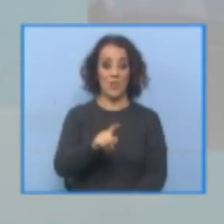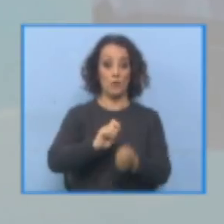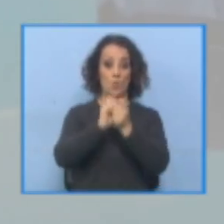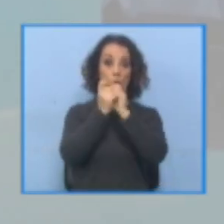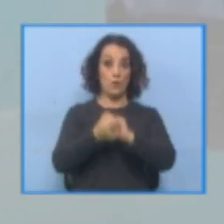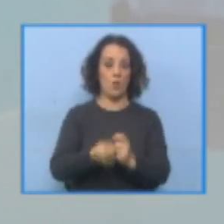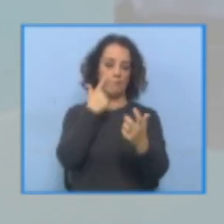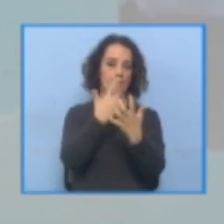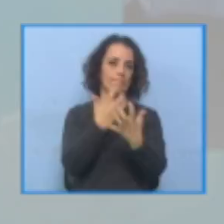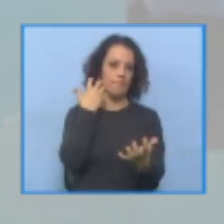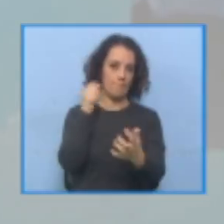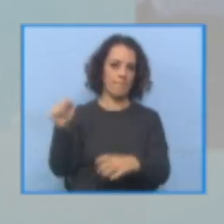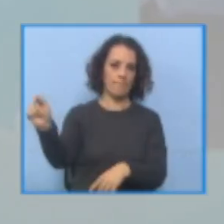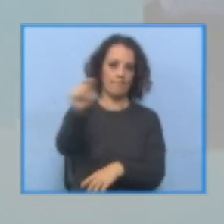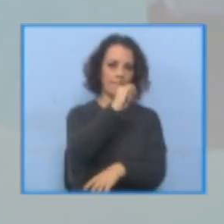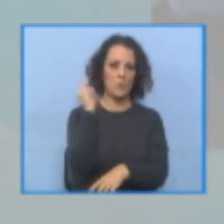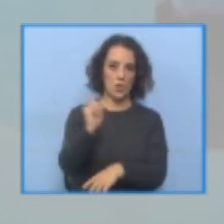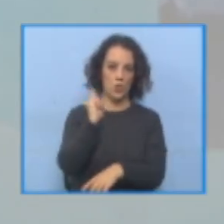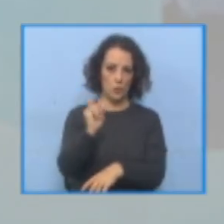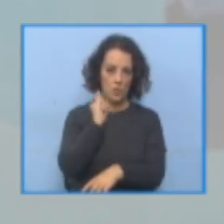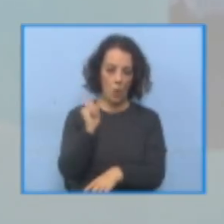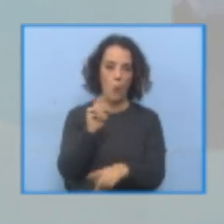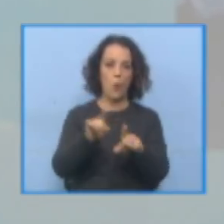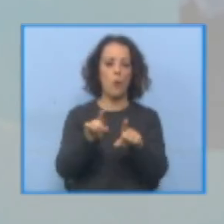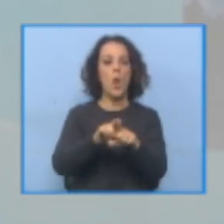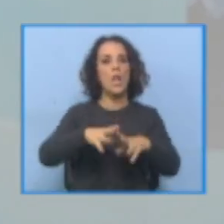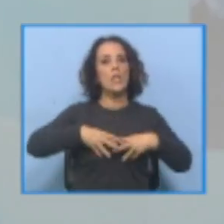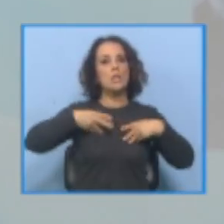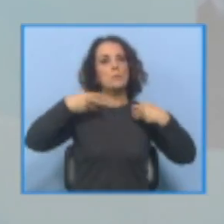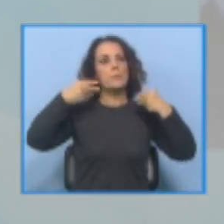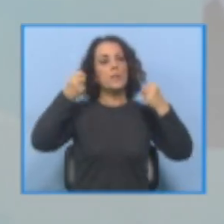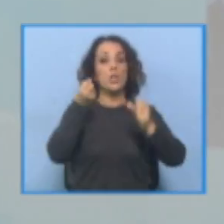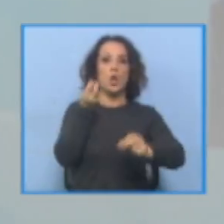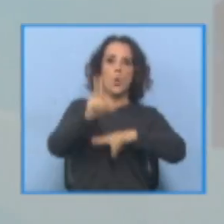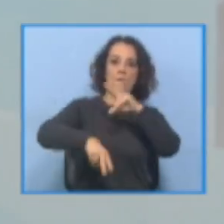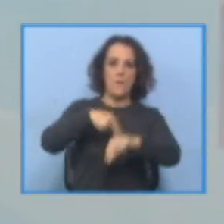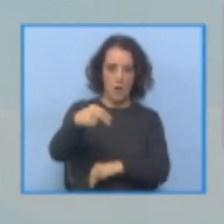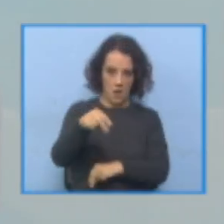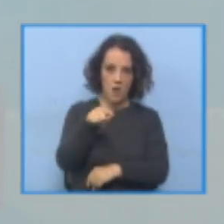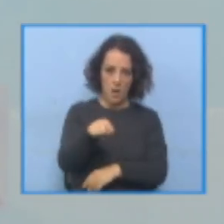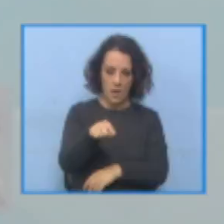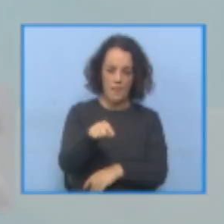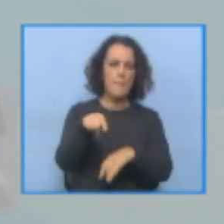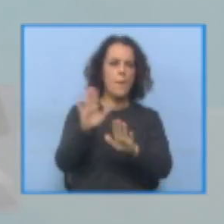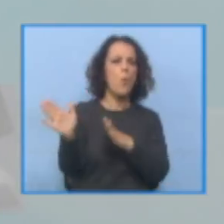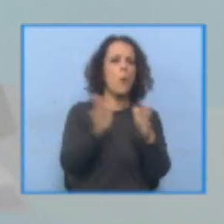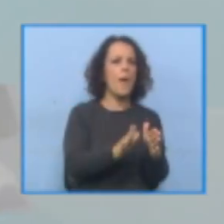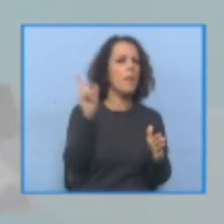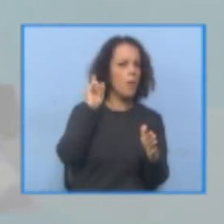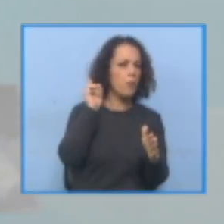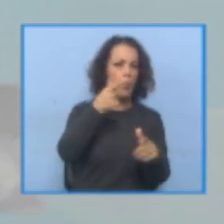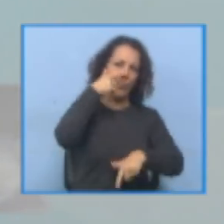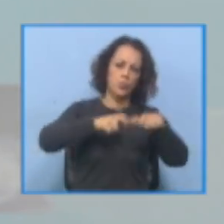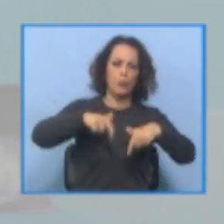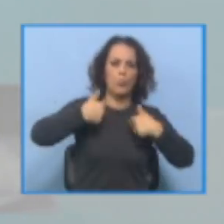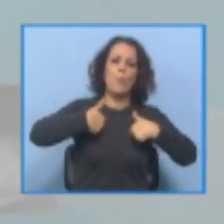nas instituições, é preciso estar sempre com este espírito de inovar, sim, permanentemente, mas também é importante que as pessoas assumam para